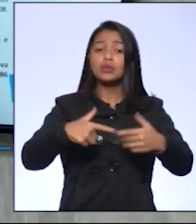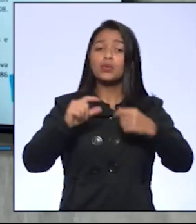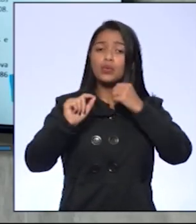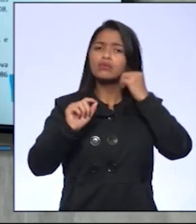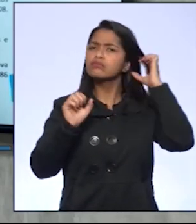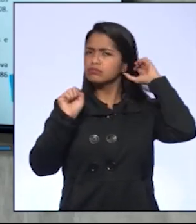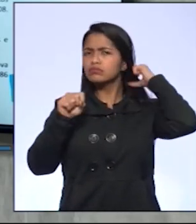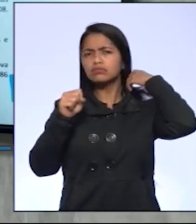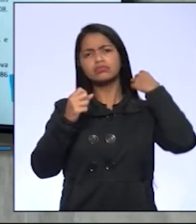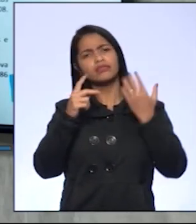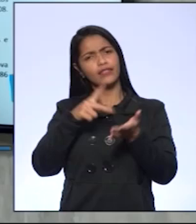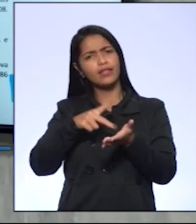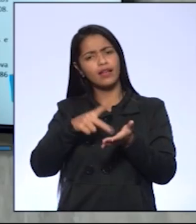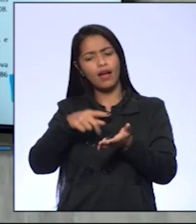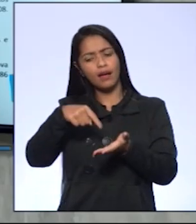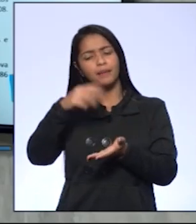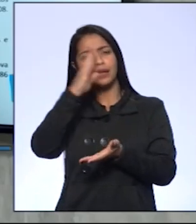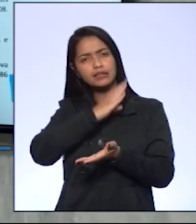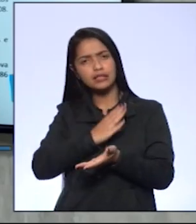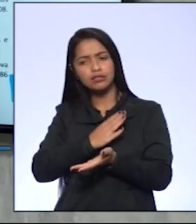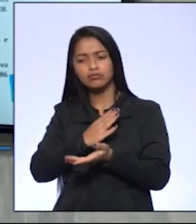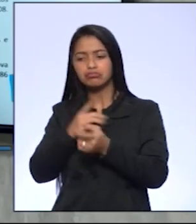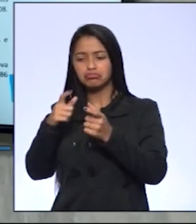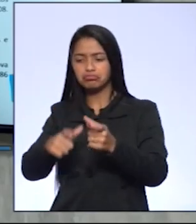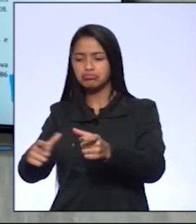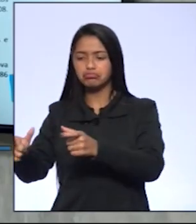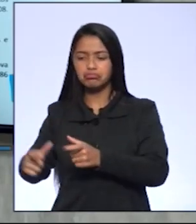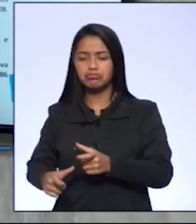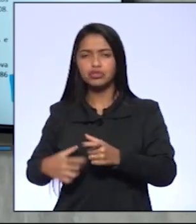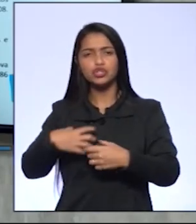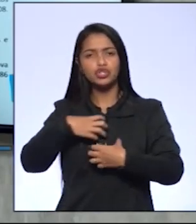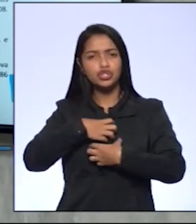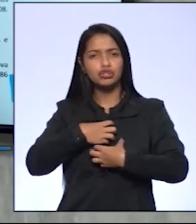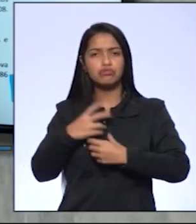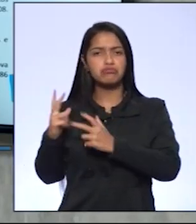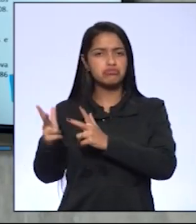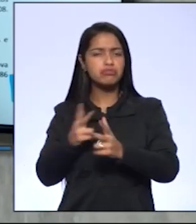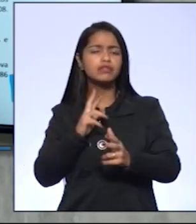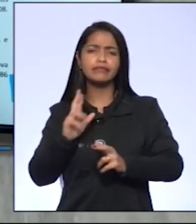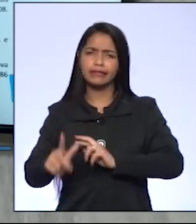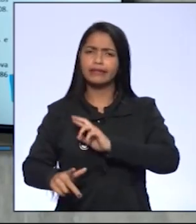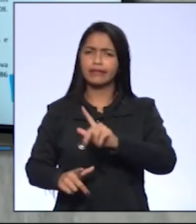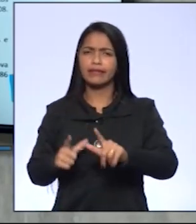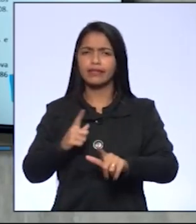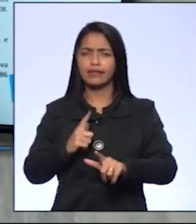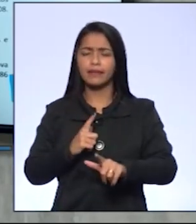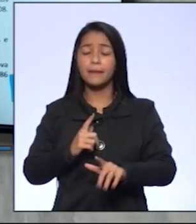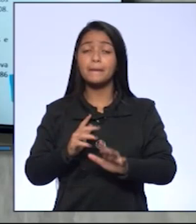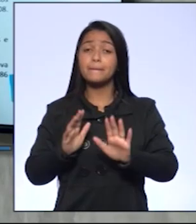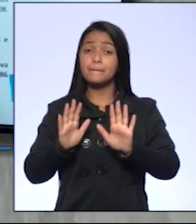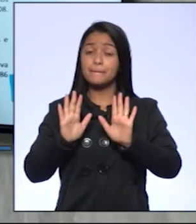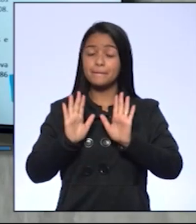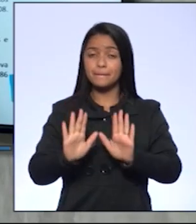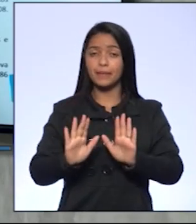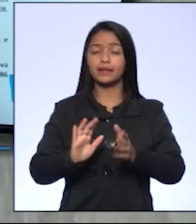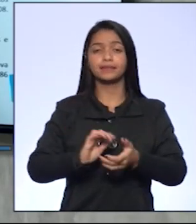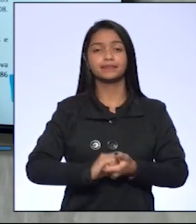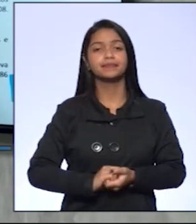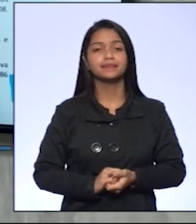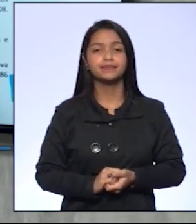divisões dialetais aqui, temos mesmo, só que as geográficas são bem